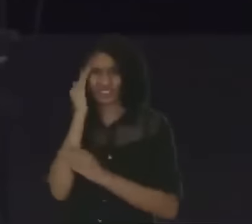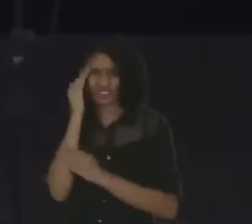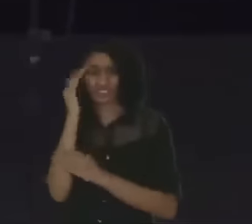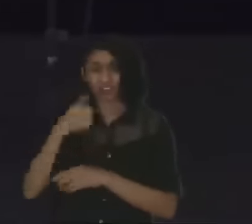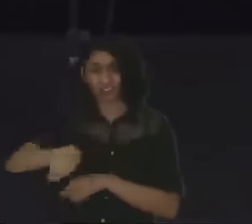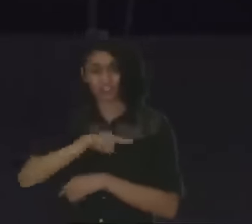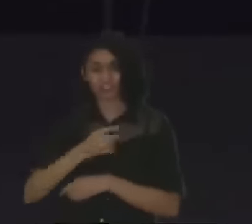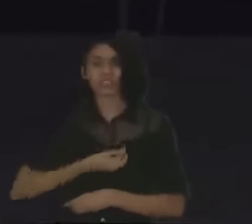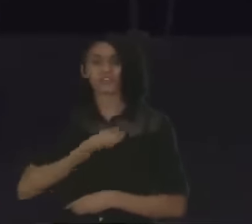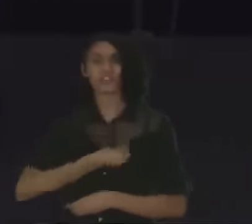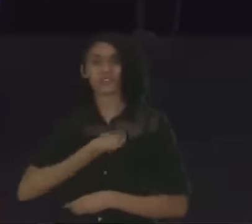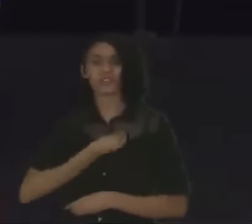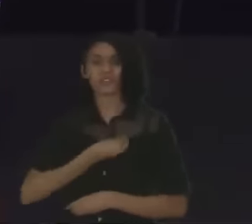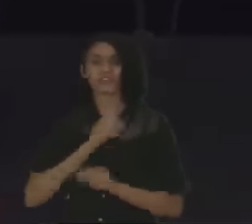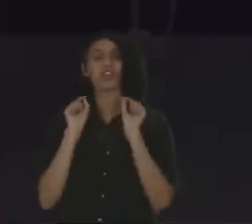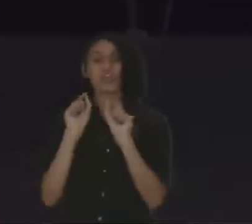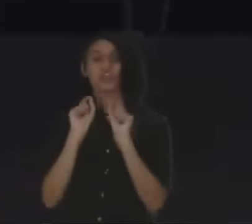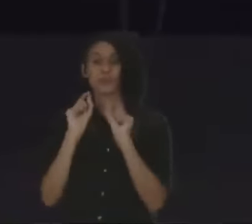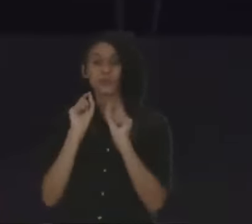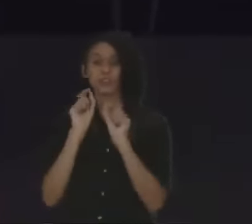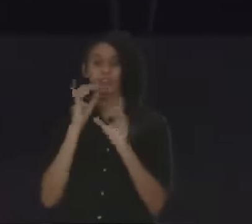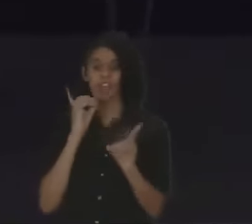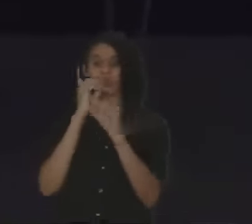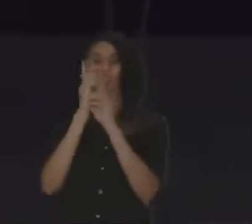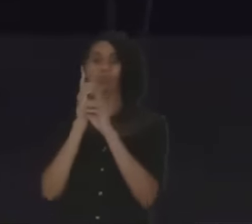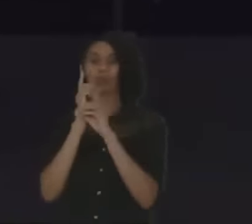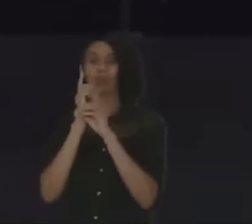é ser achado pelo próprio Deus